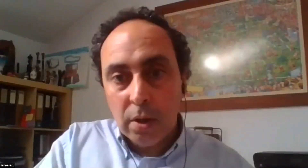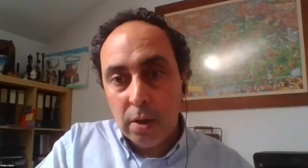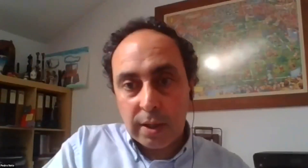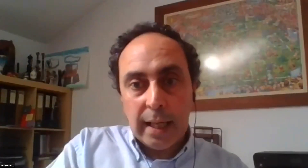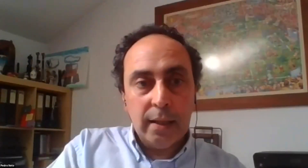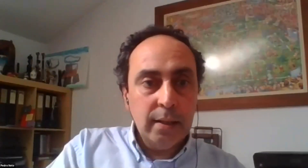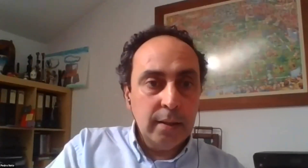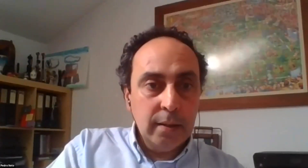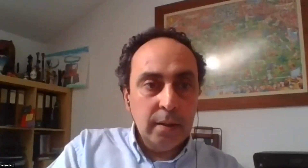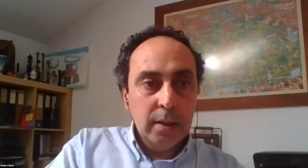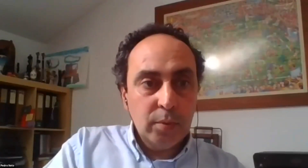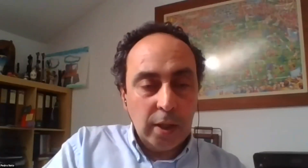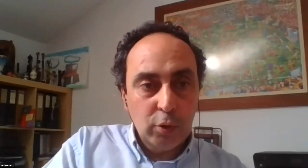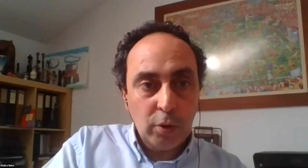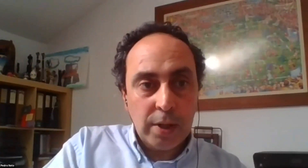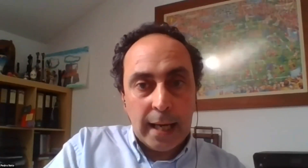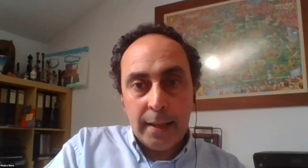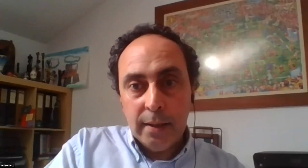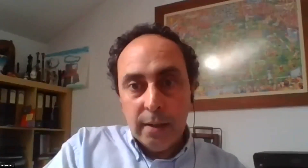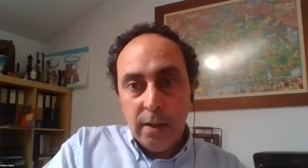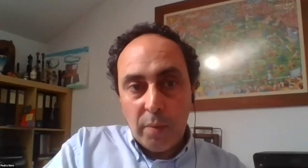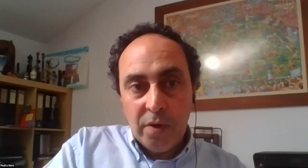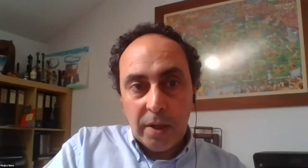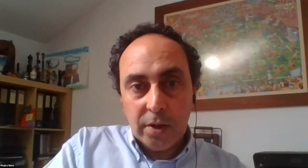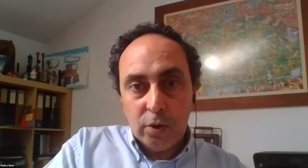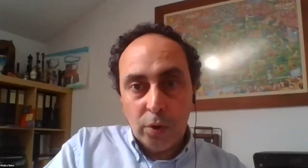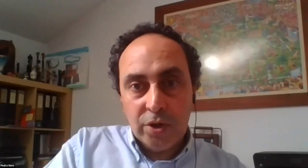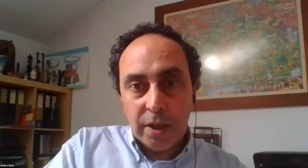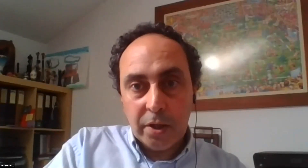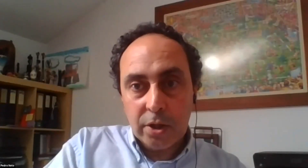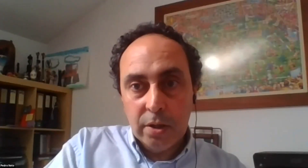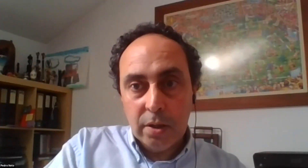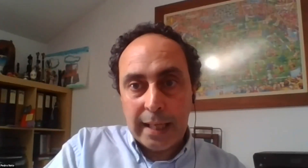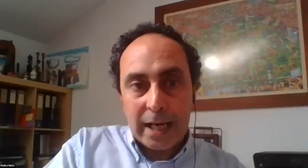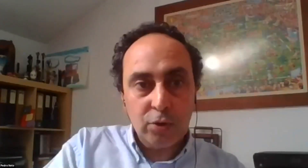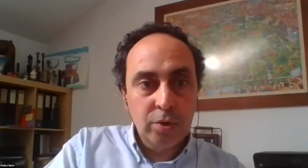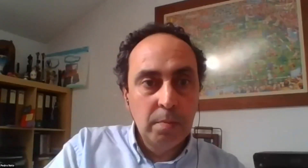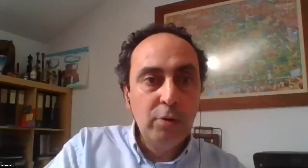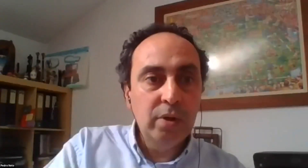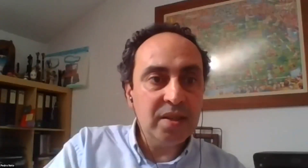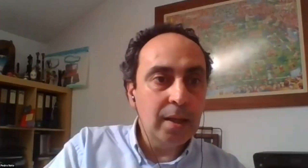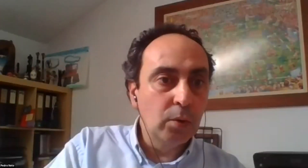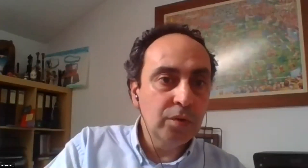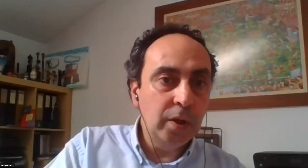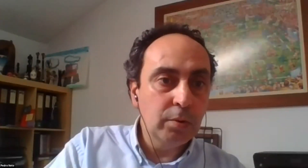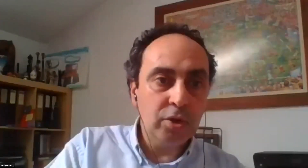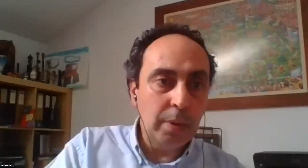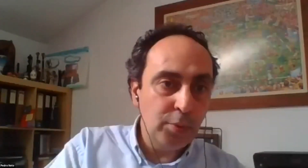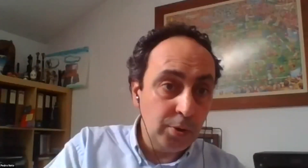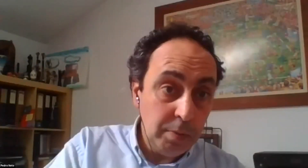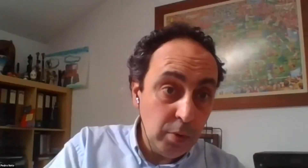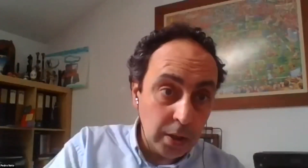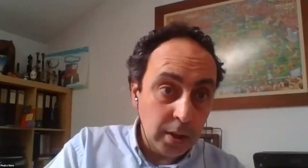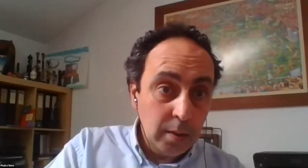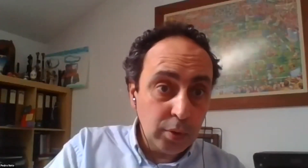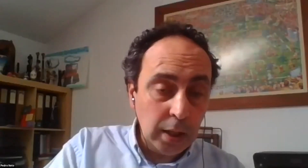carro está, portanto, a rodar, e obviamente que todos aqueles gastos de manutenção dos veículos também